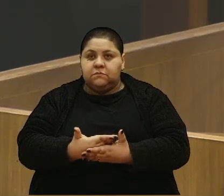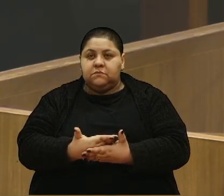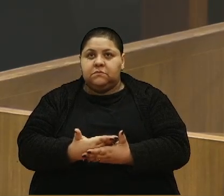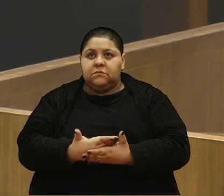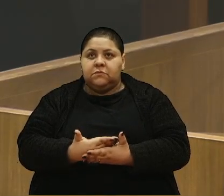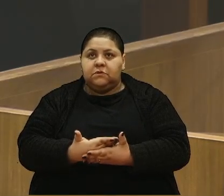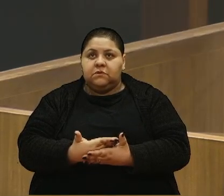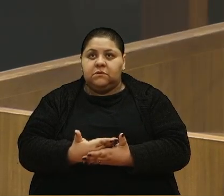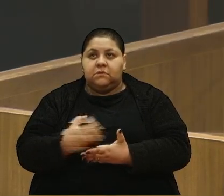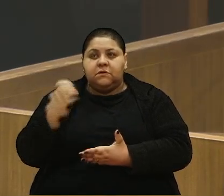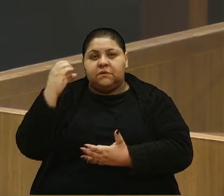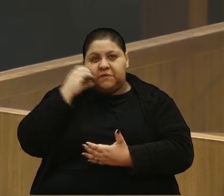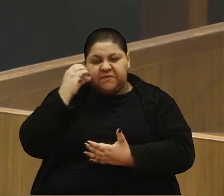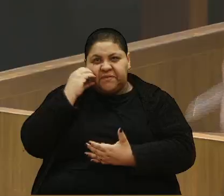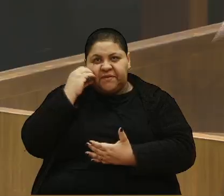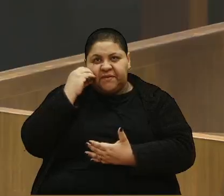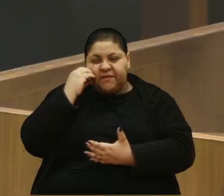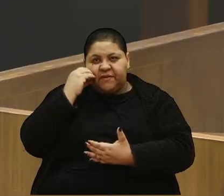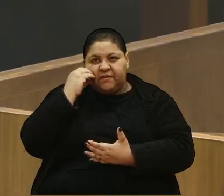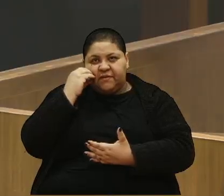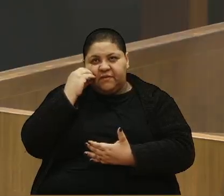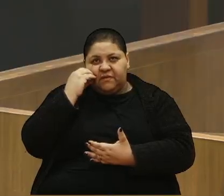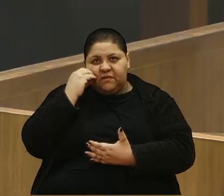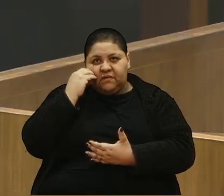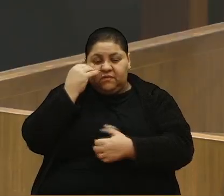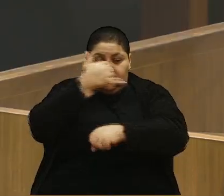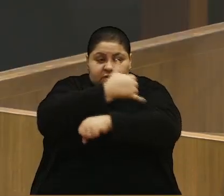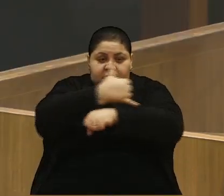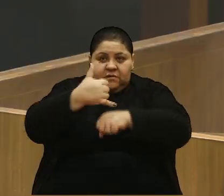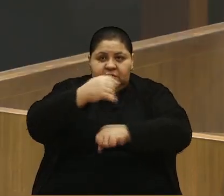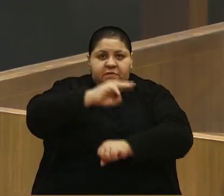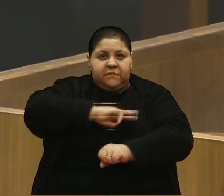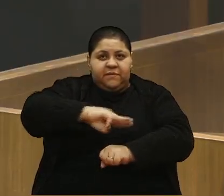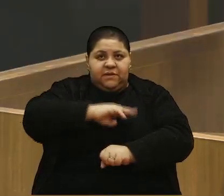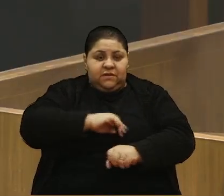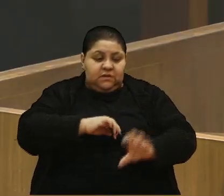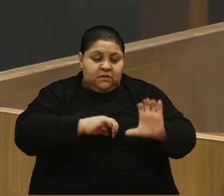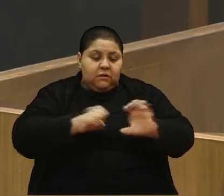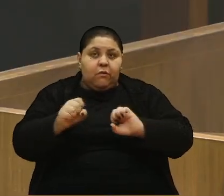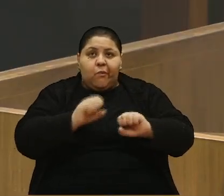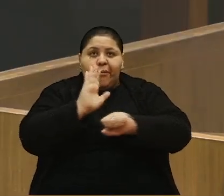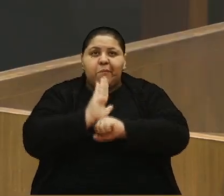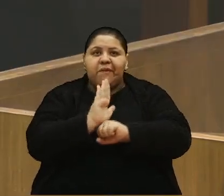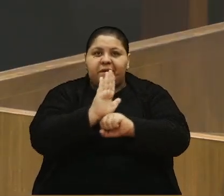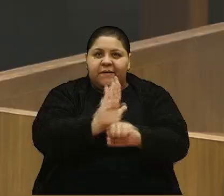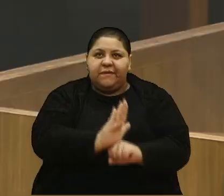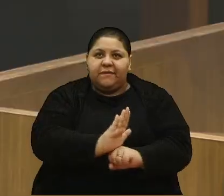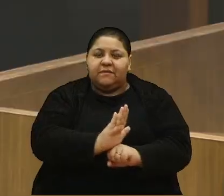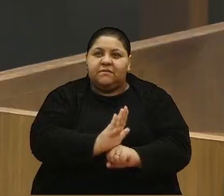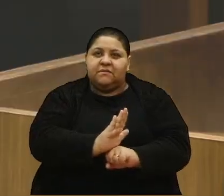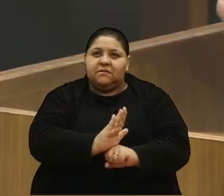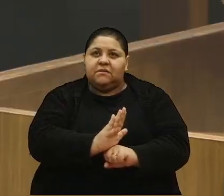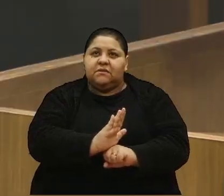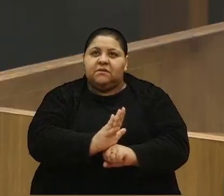a linha na REC, que fica passando a Marco Polo à esquerda, ela pode beneficiar ali Recanto das Cascatas, Santa